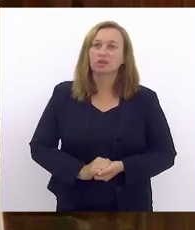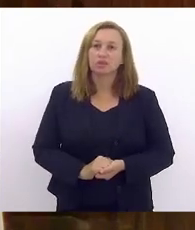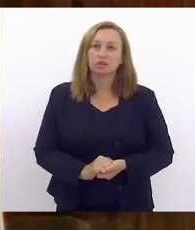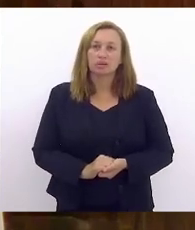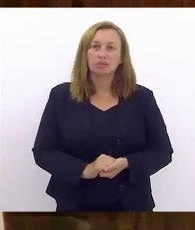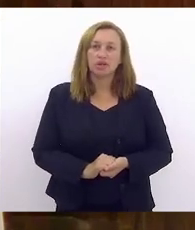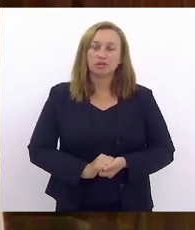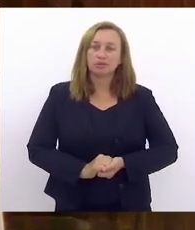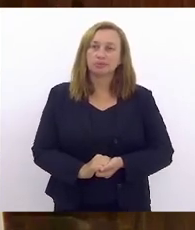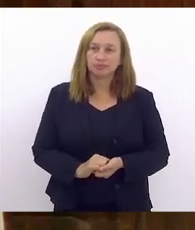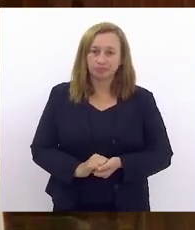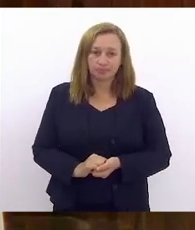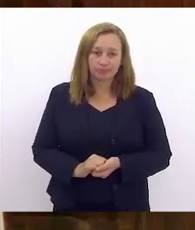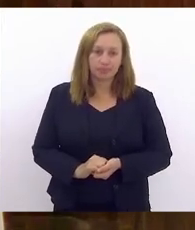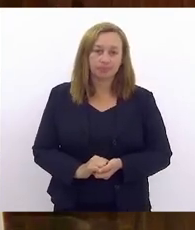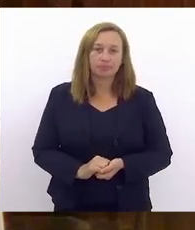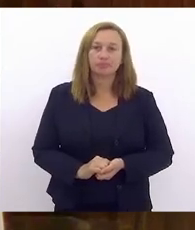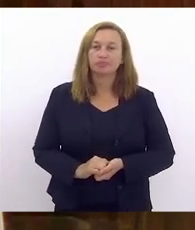eu, como um sambista